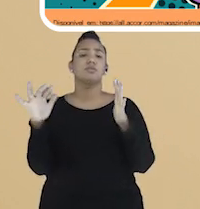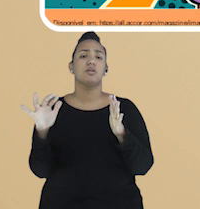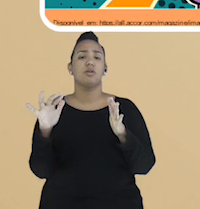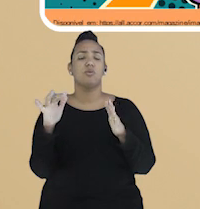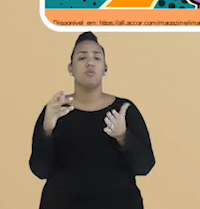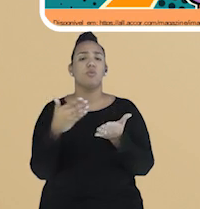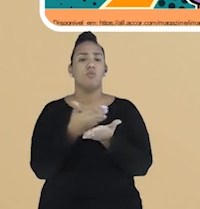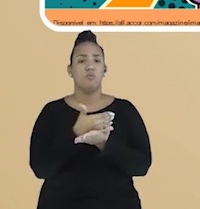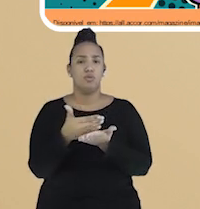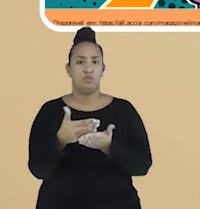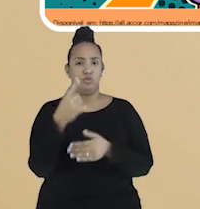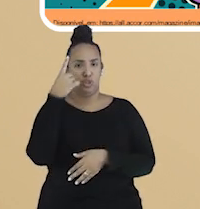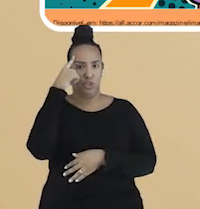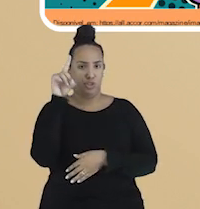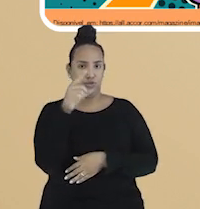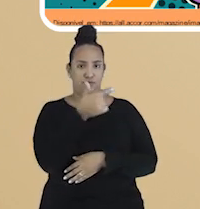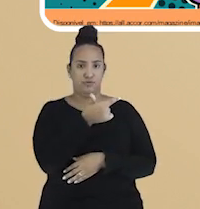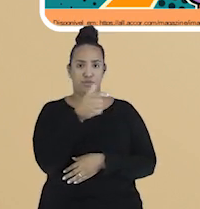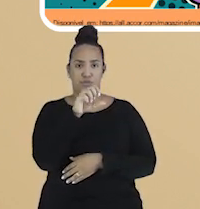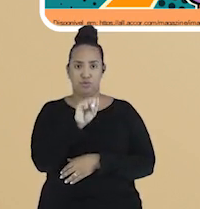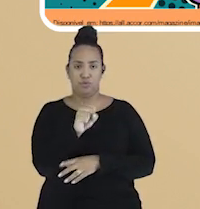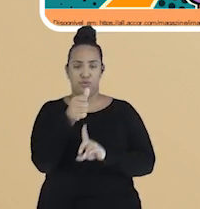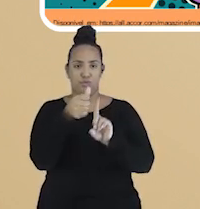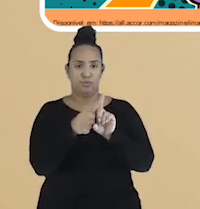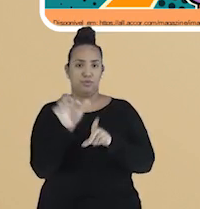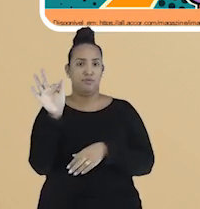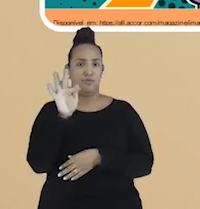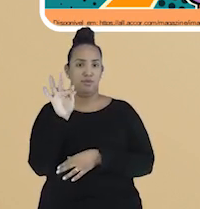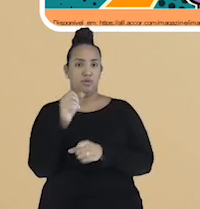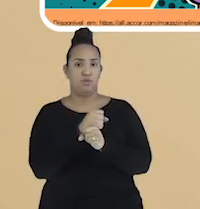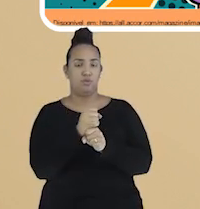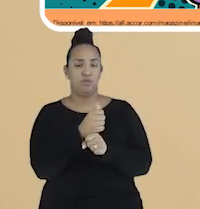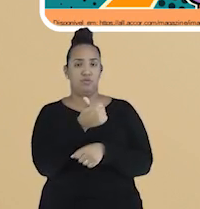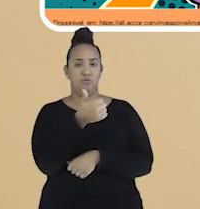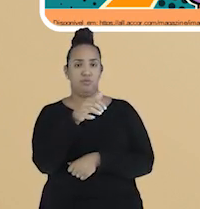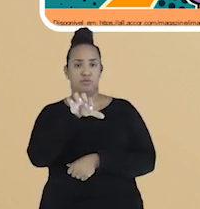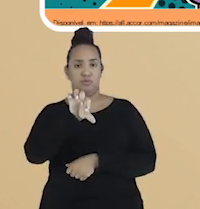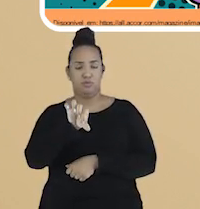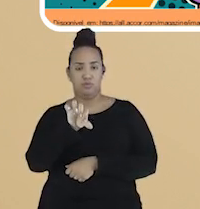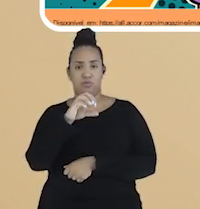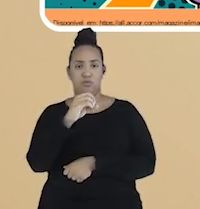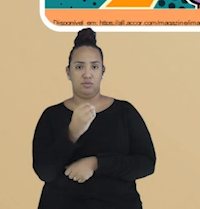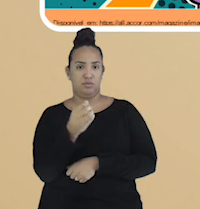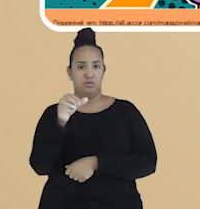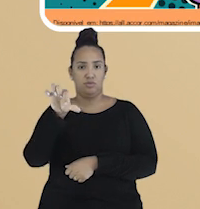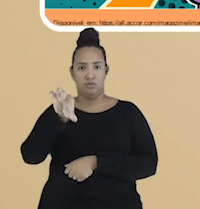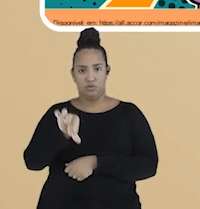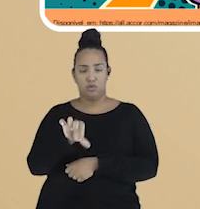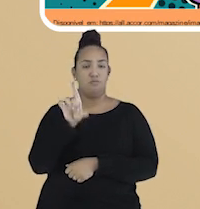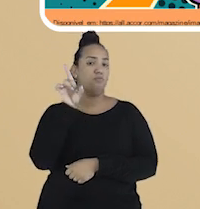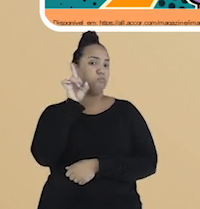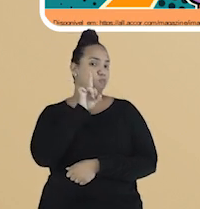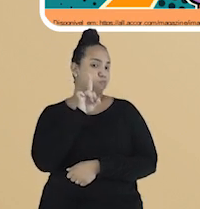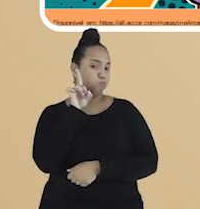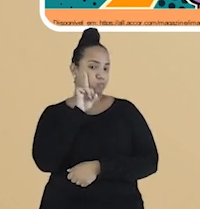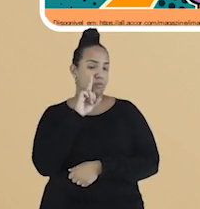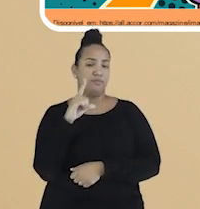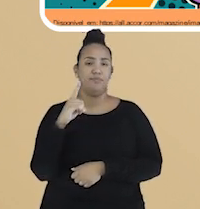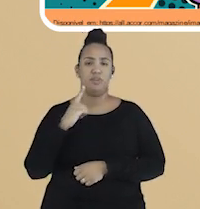a 28 de fevereiro de 1909, nos Estados Unidos, seguida